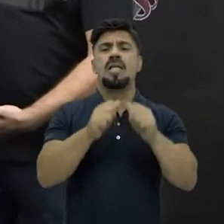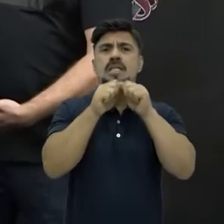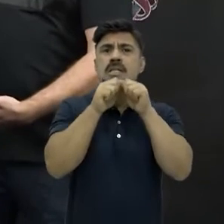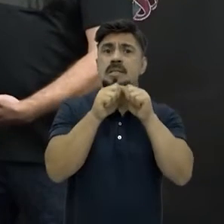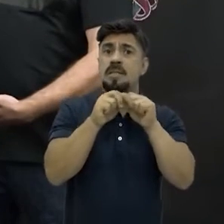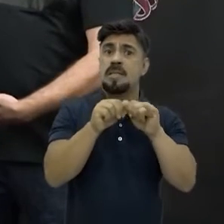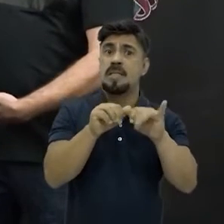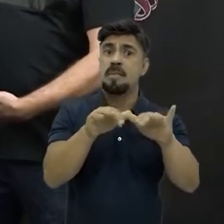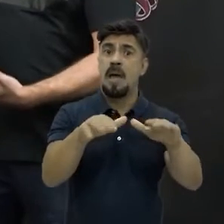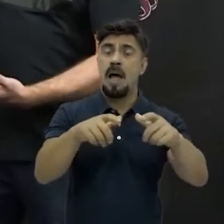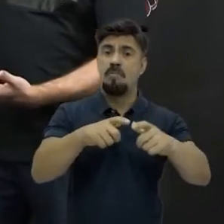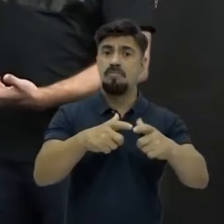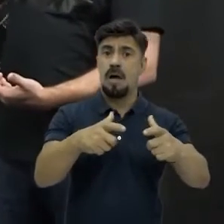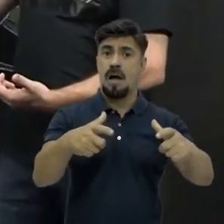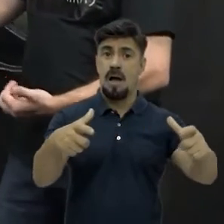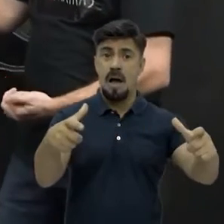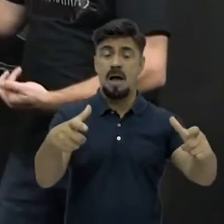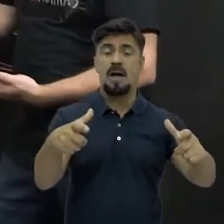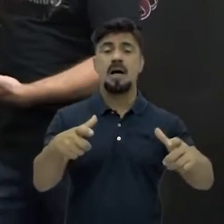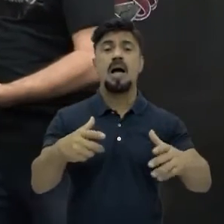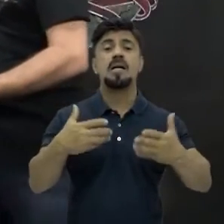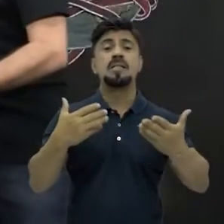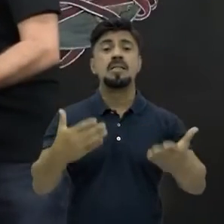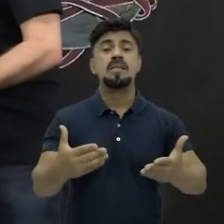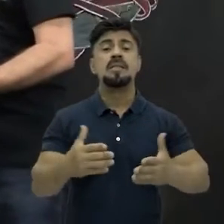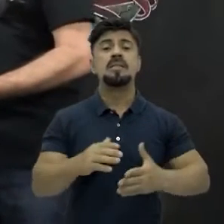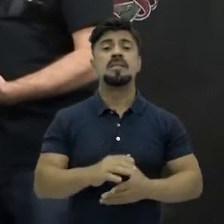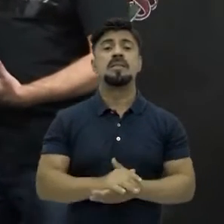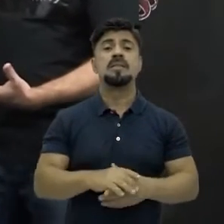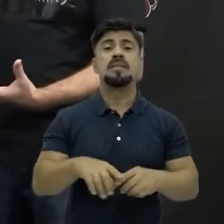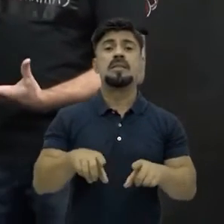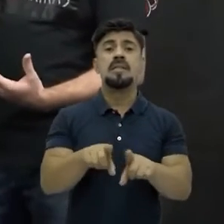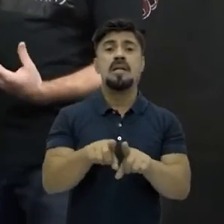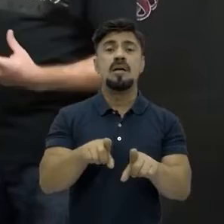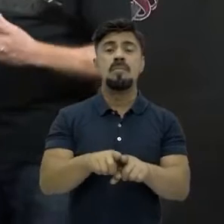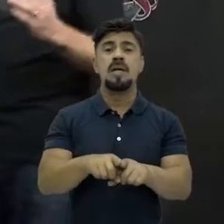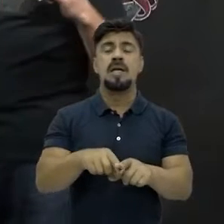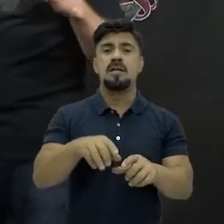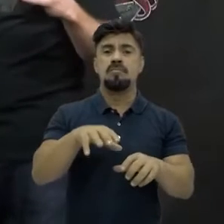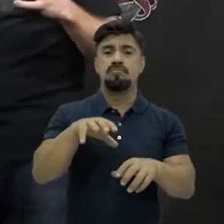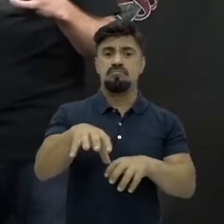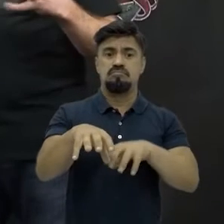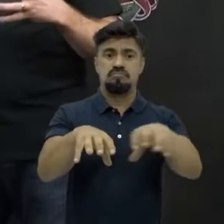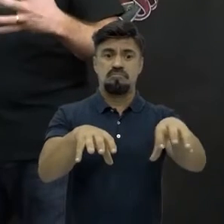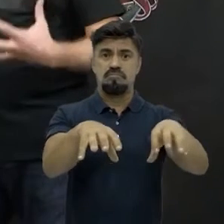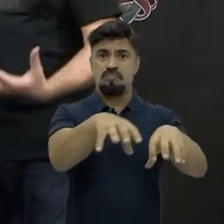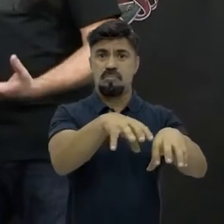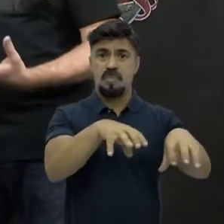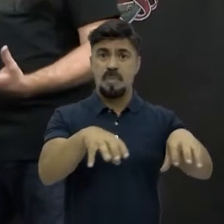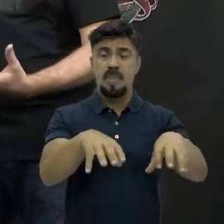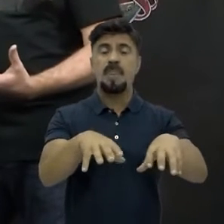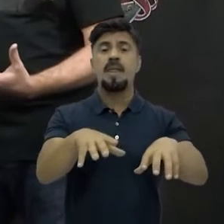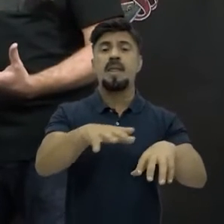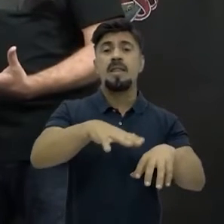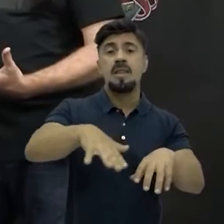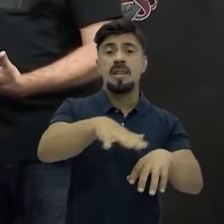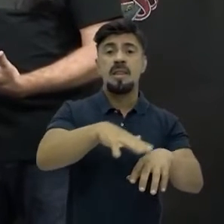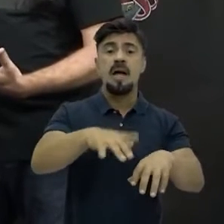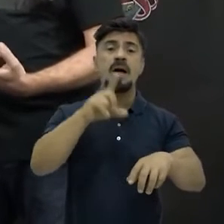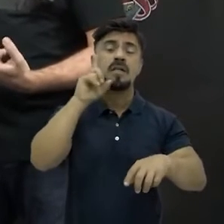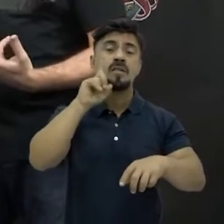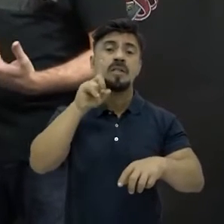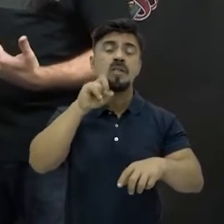expansão territorial. Assim, não simplesmente nas 13 colônias acabam ficando ali o território